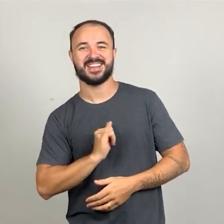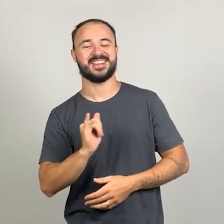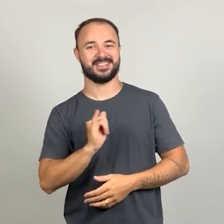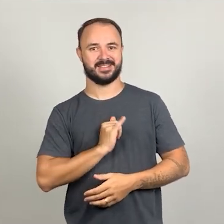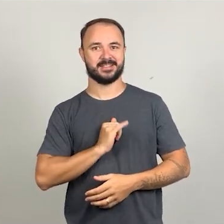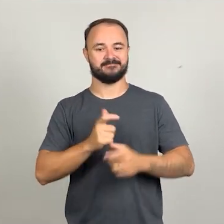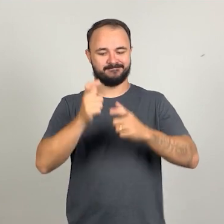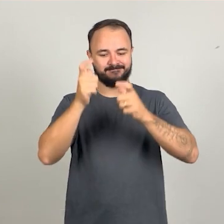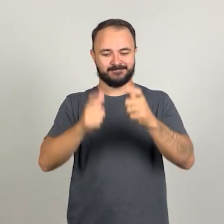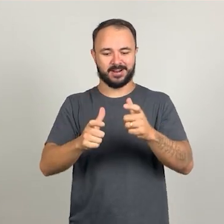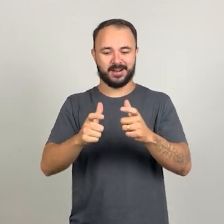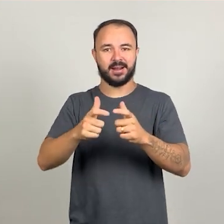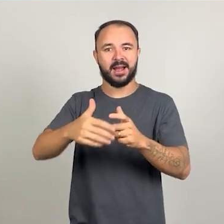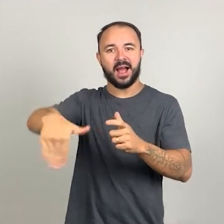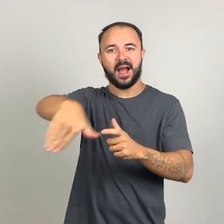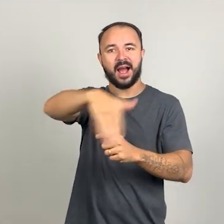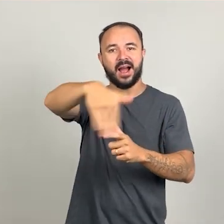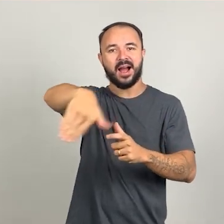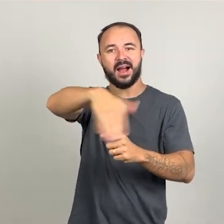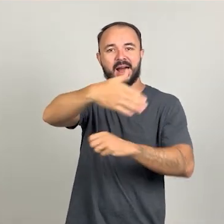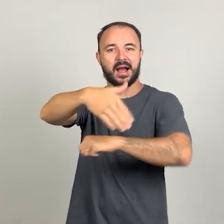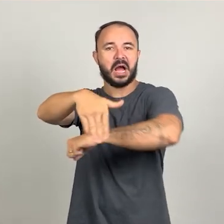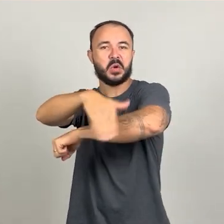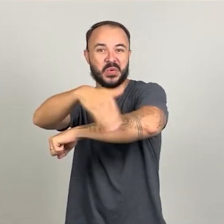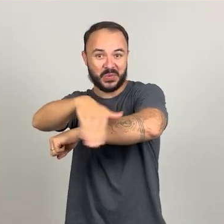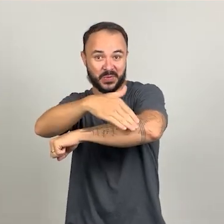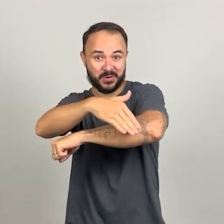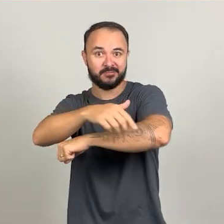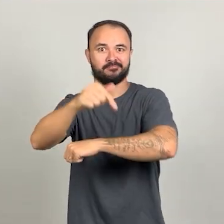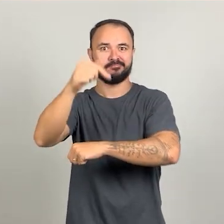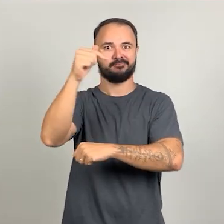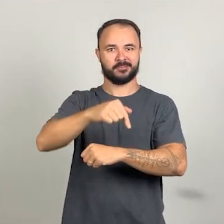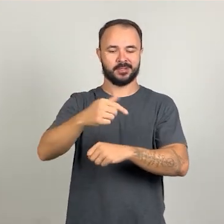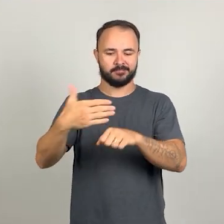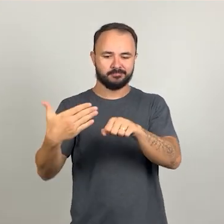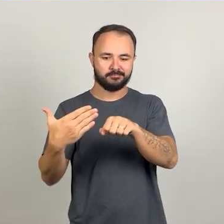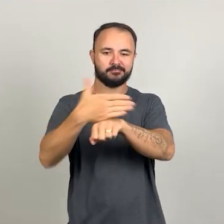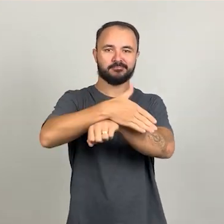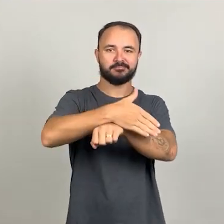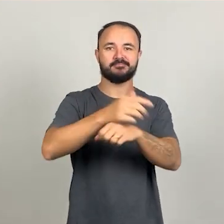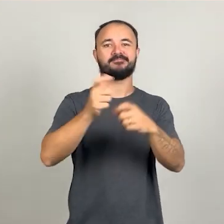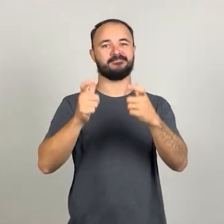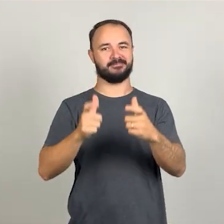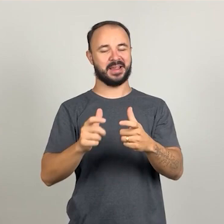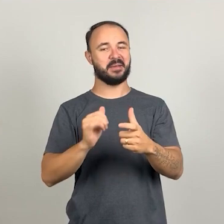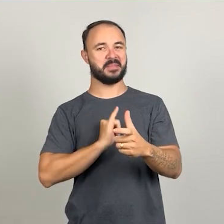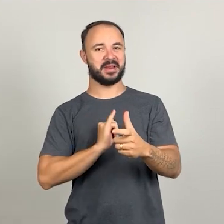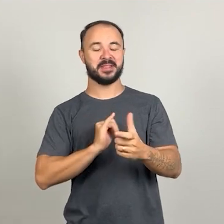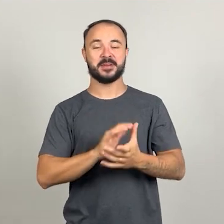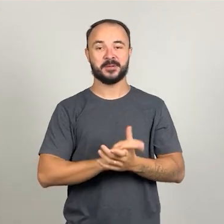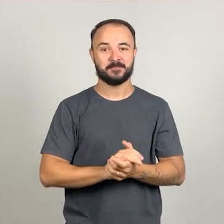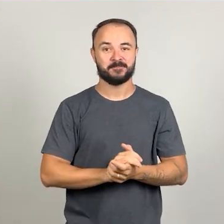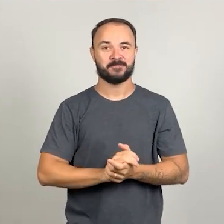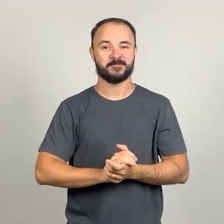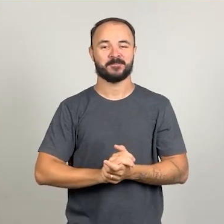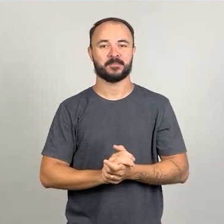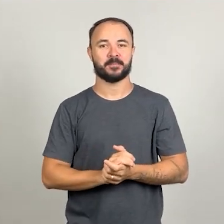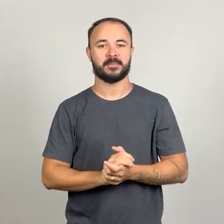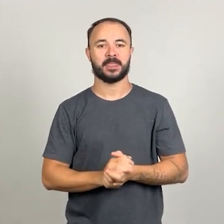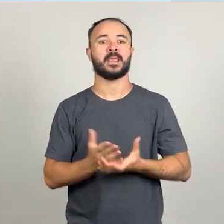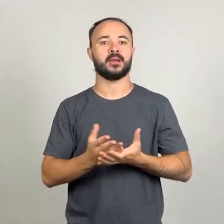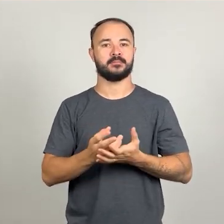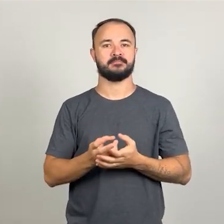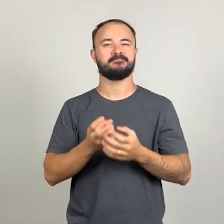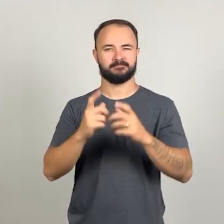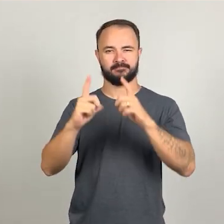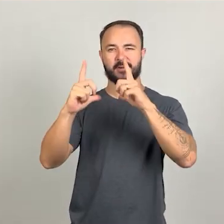Imperatriz. Aquela cidadezinha até então esquecida, isolada. Aqui a gente tem uma imagem da